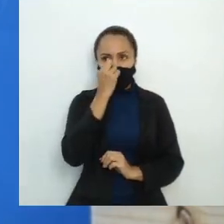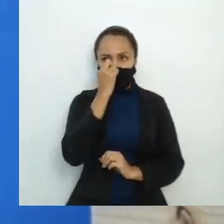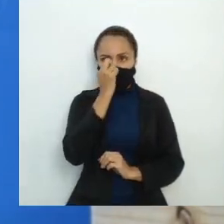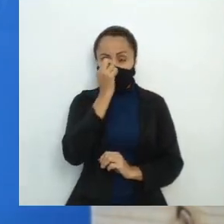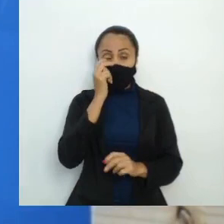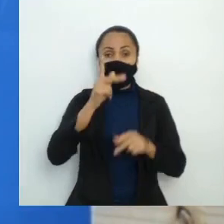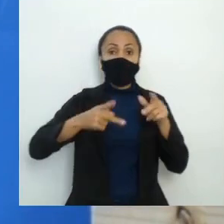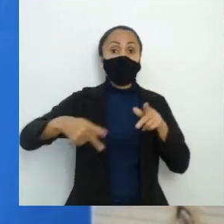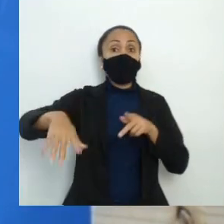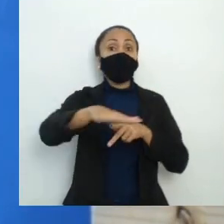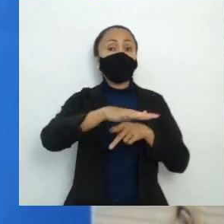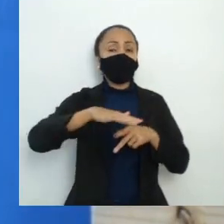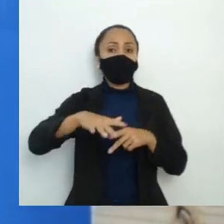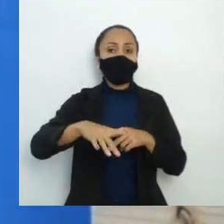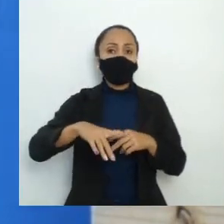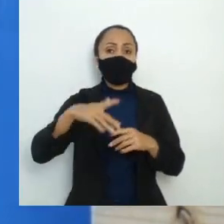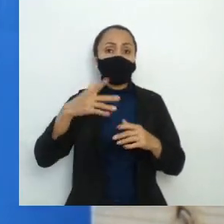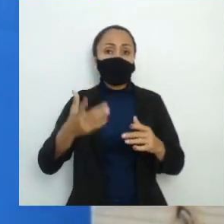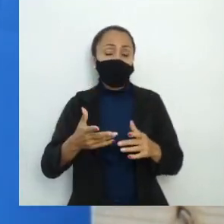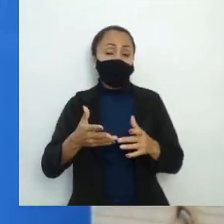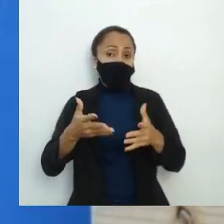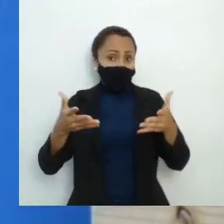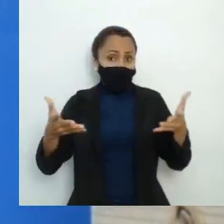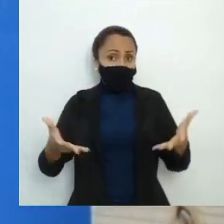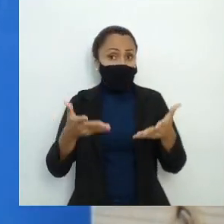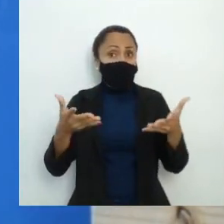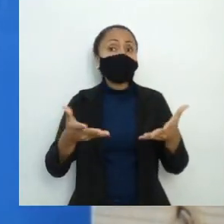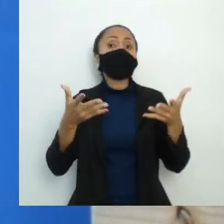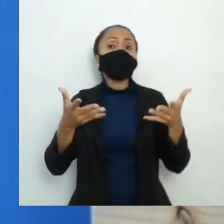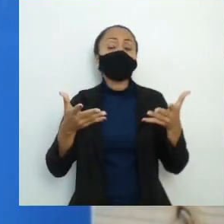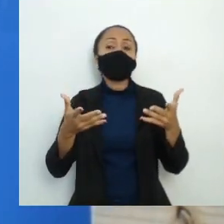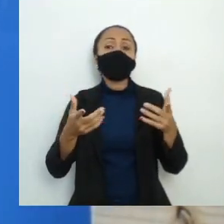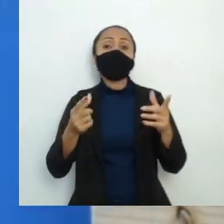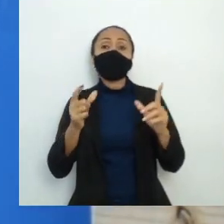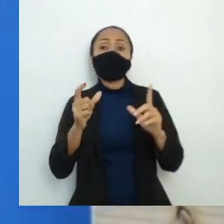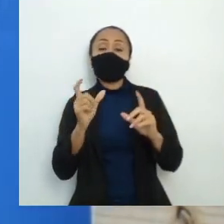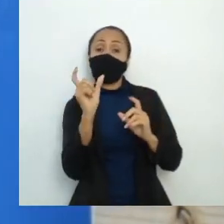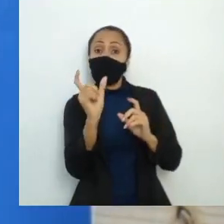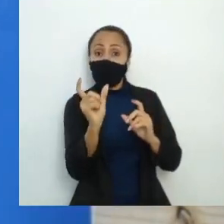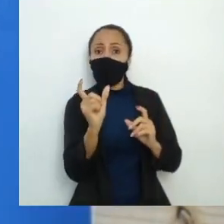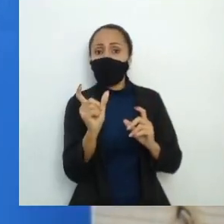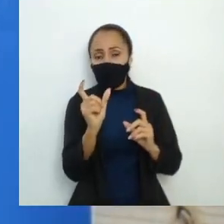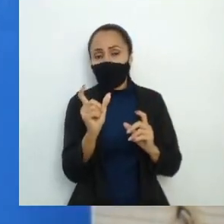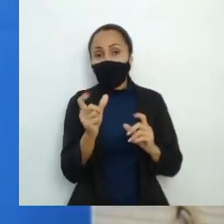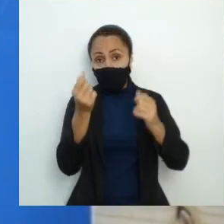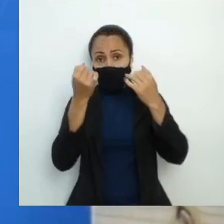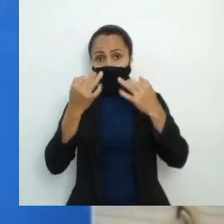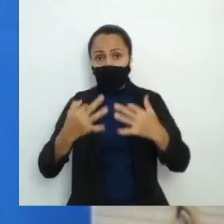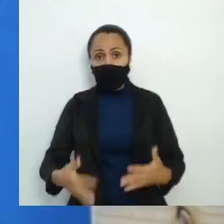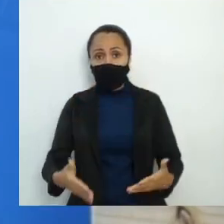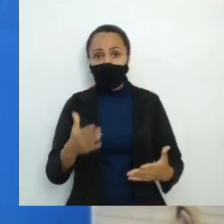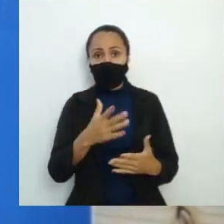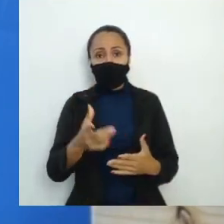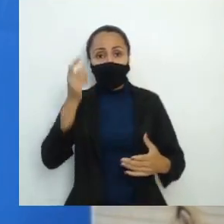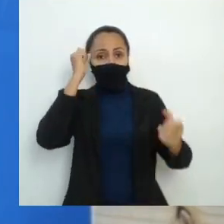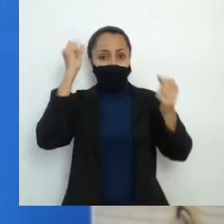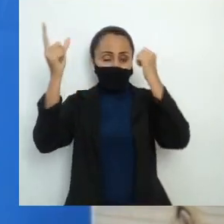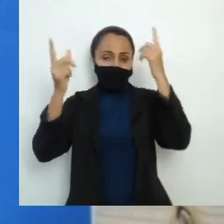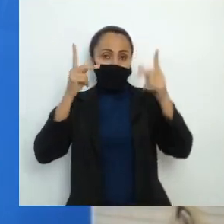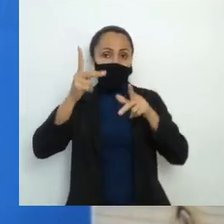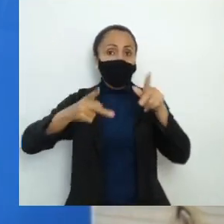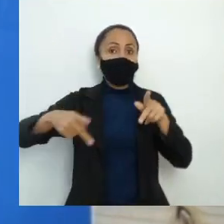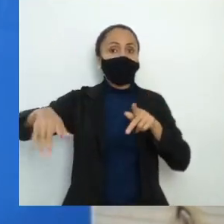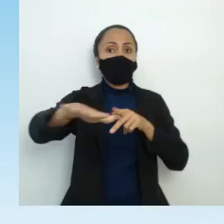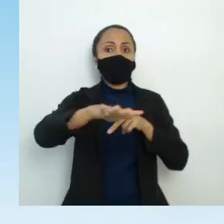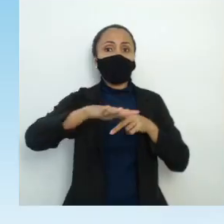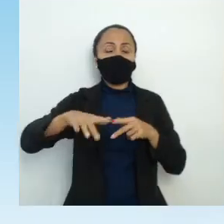vai ser aí, no sentido mais literal da palavra, como o John Locke aqui no início eu coloquei para vocês, a ideia do povo vai ser